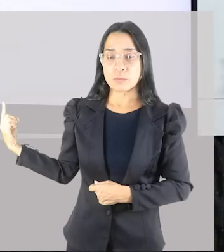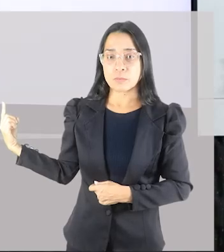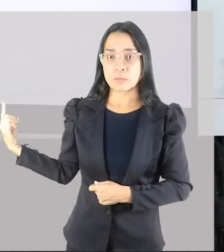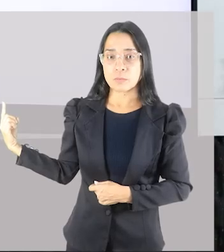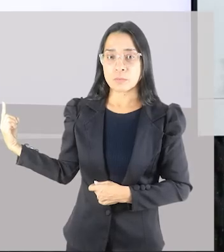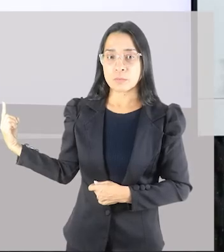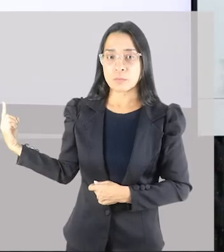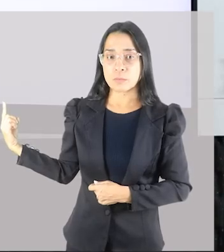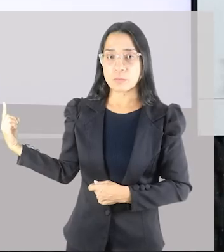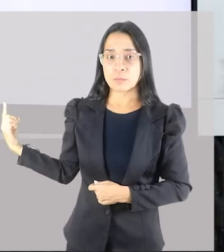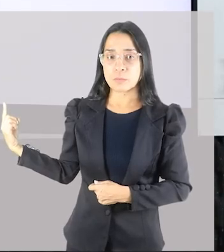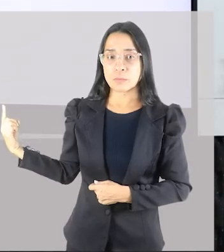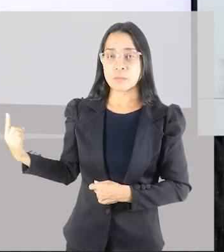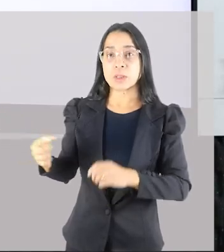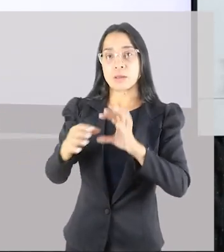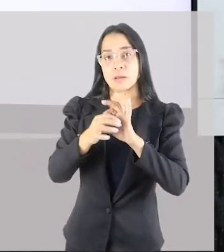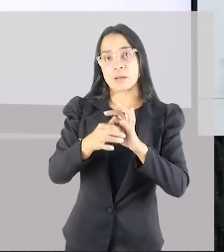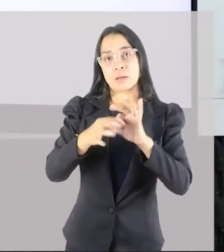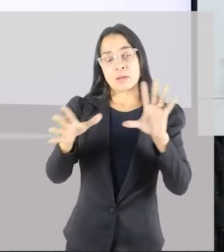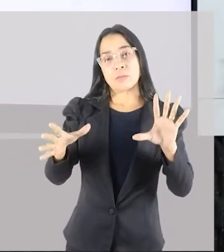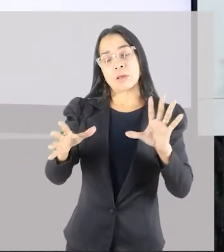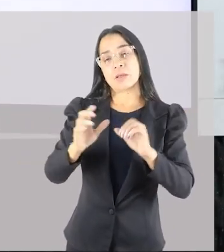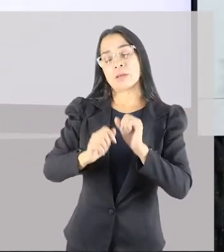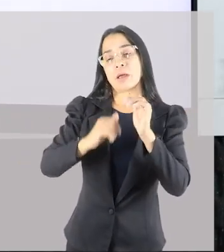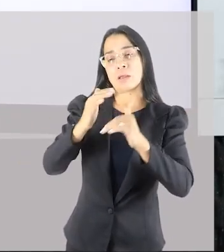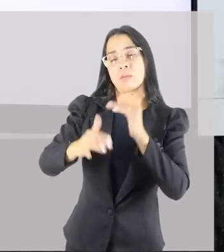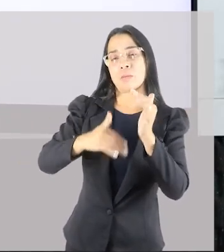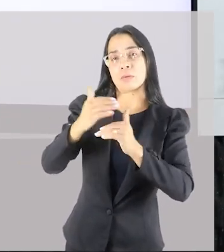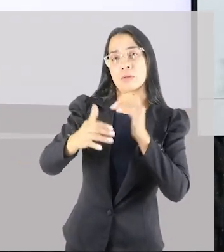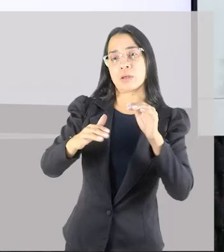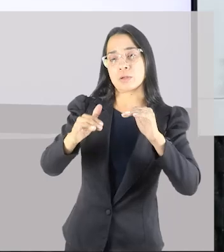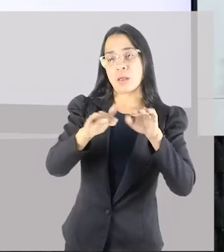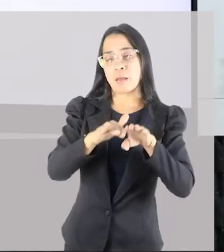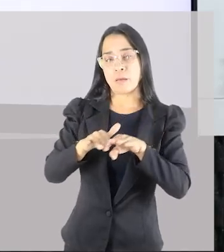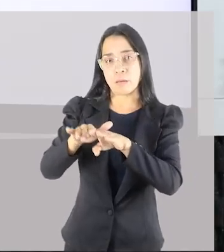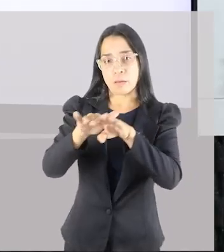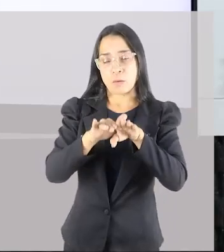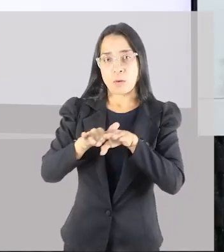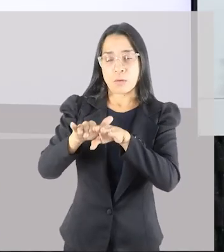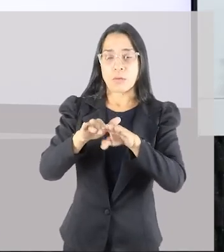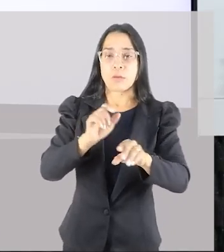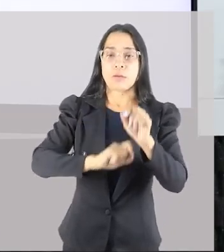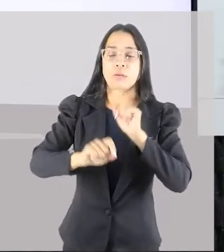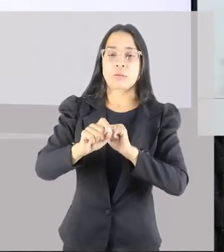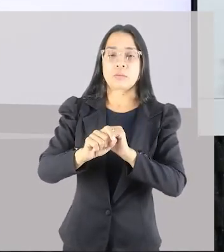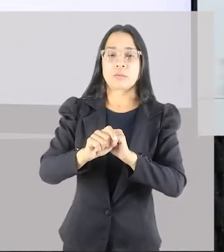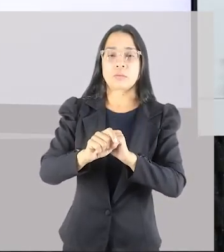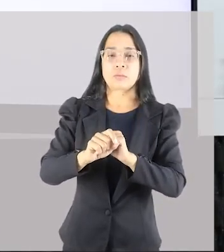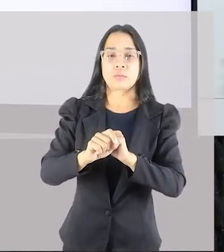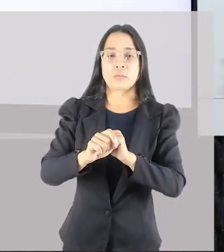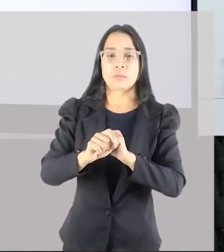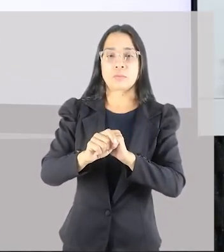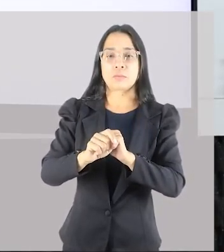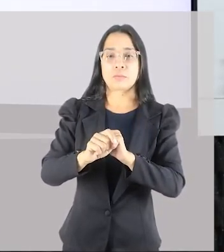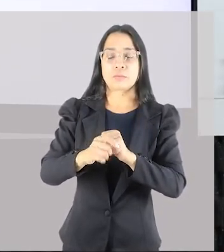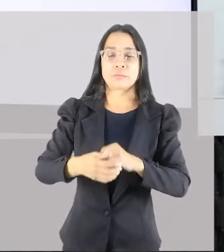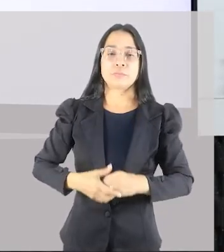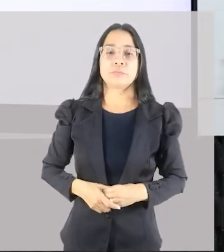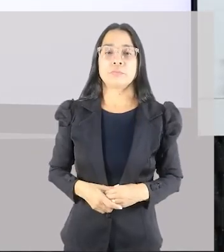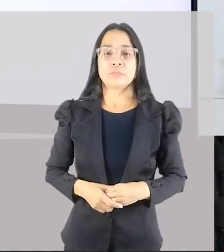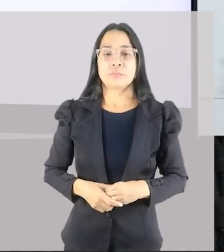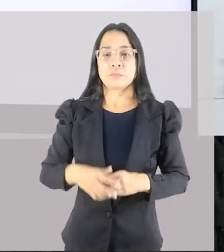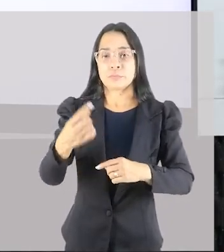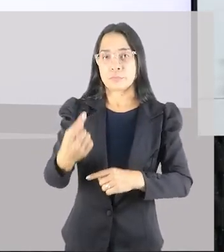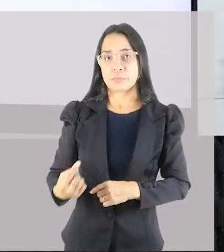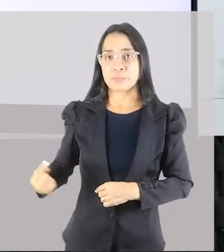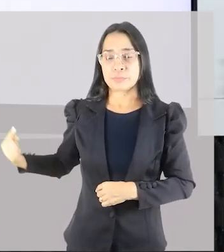prosperidade igualdade Liberdade prosperidade igualdade Liberdade prosperidade e igualdade Olha só o trecho acima